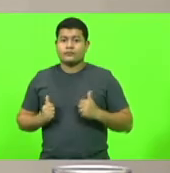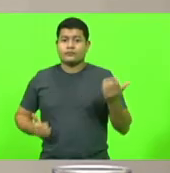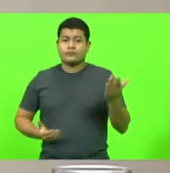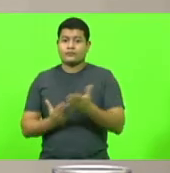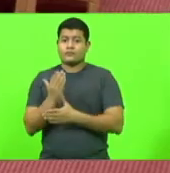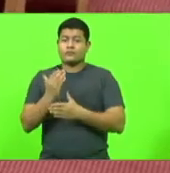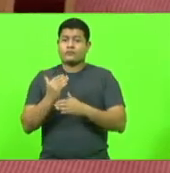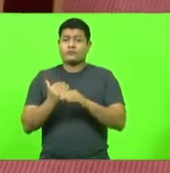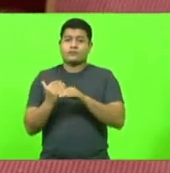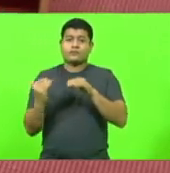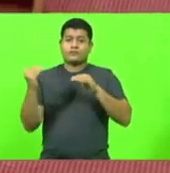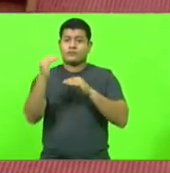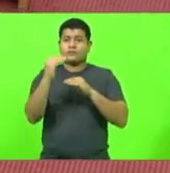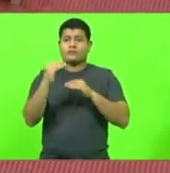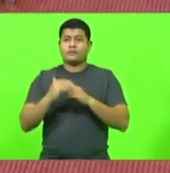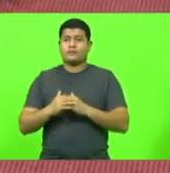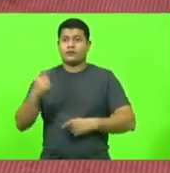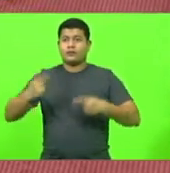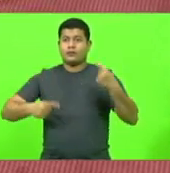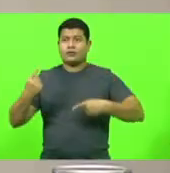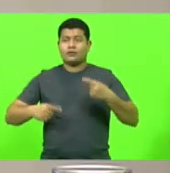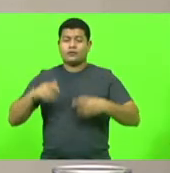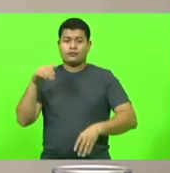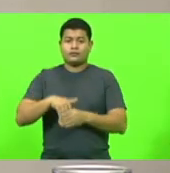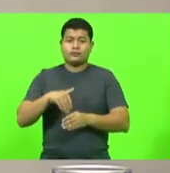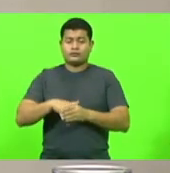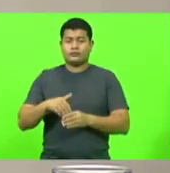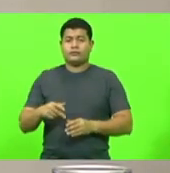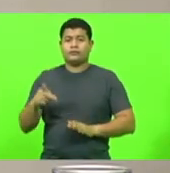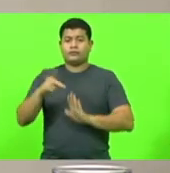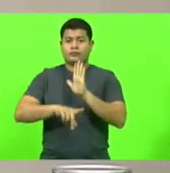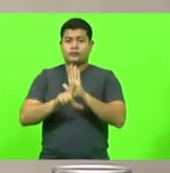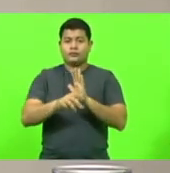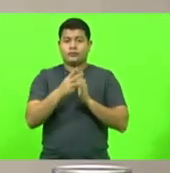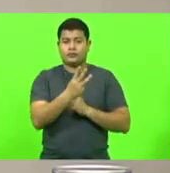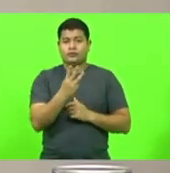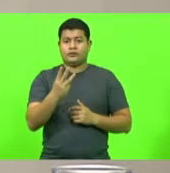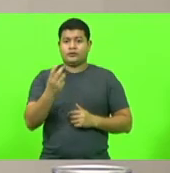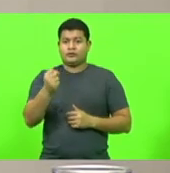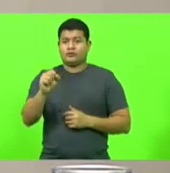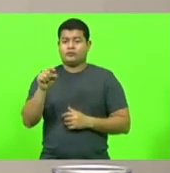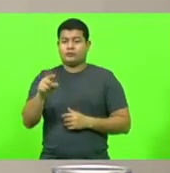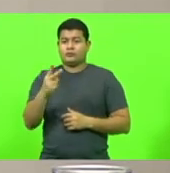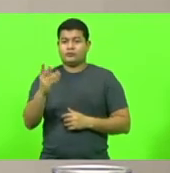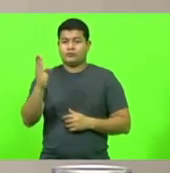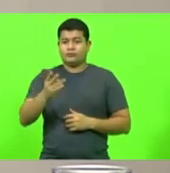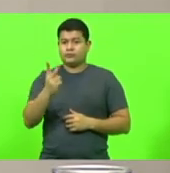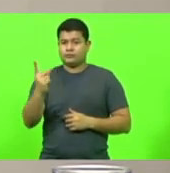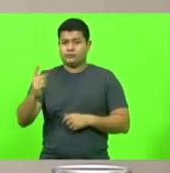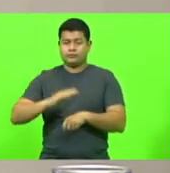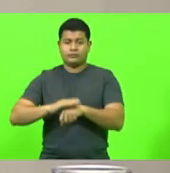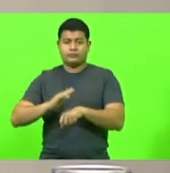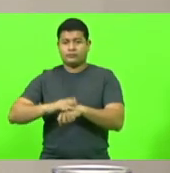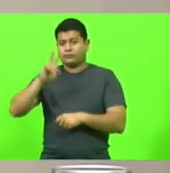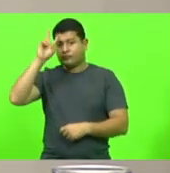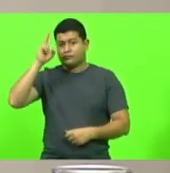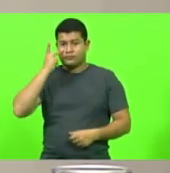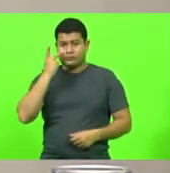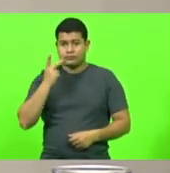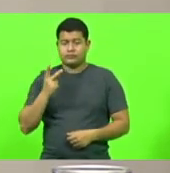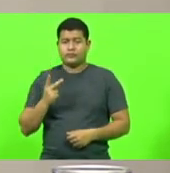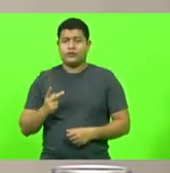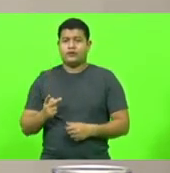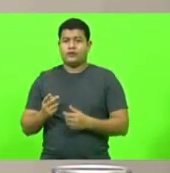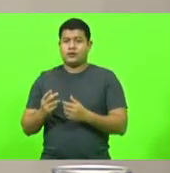Aprovado por maioria. Discussão e votação em turno único do projeto de lei 338.2/2021, autor deputado Milton Albus, denomina